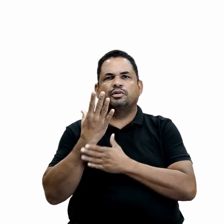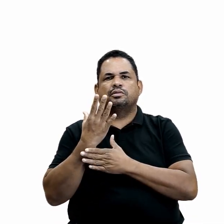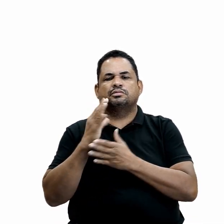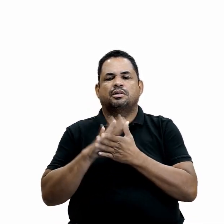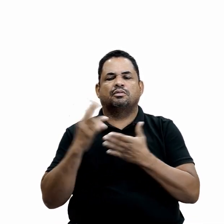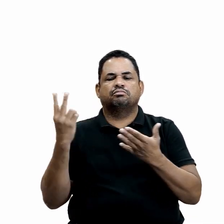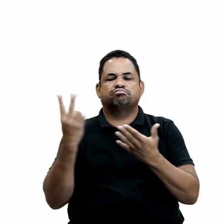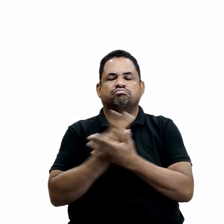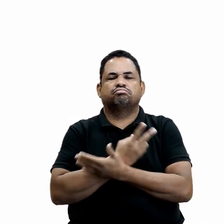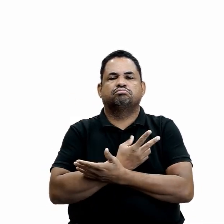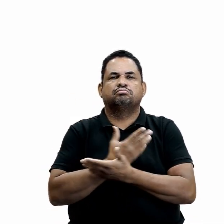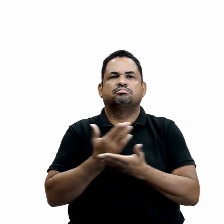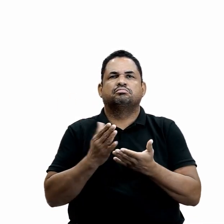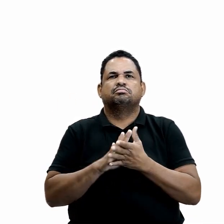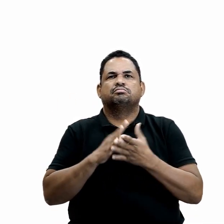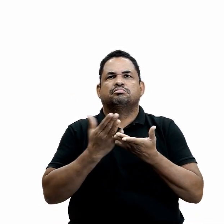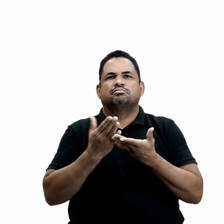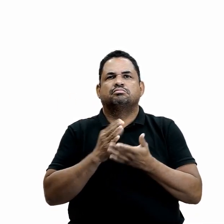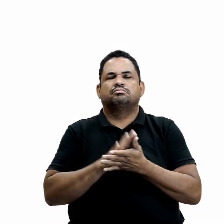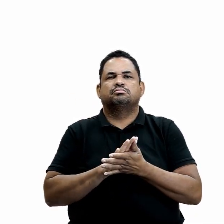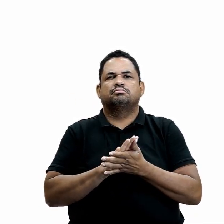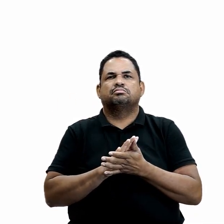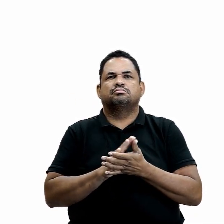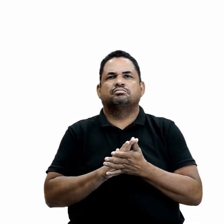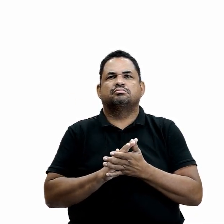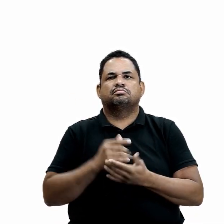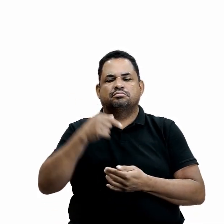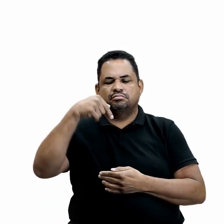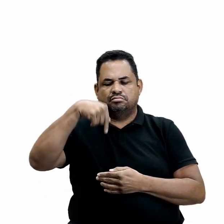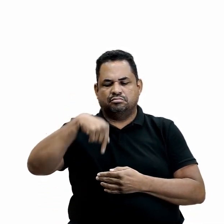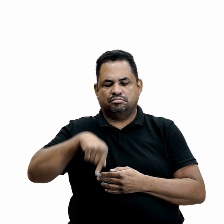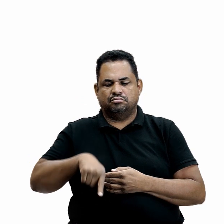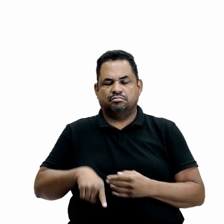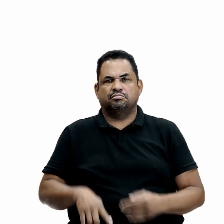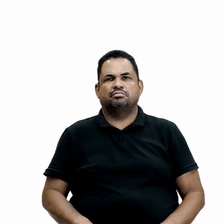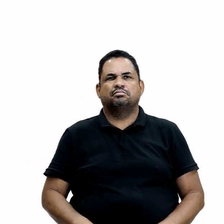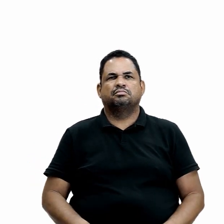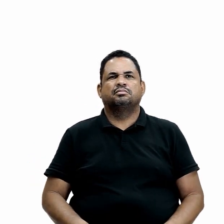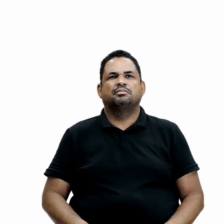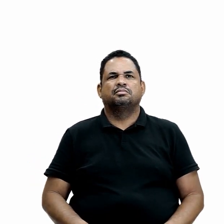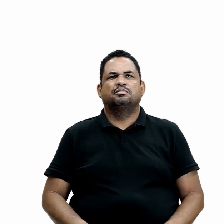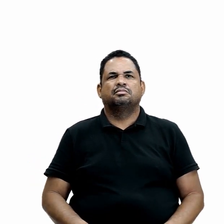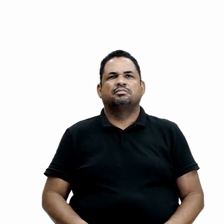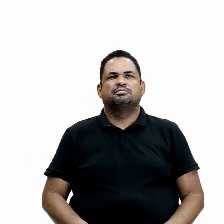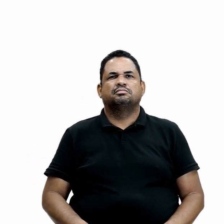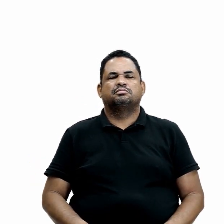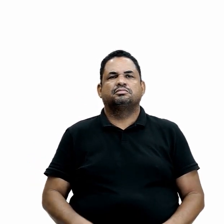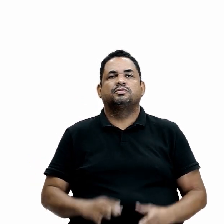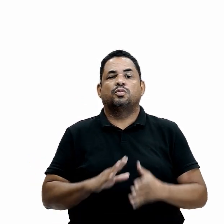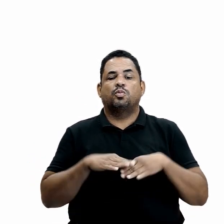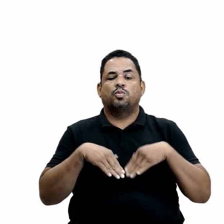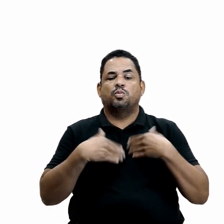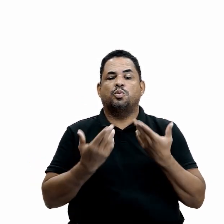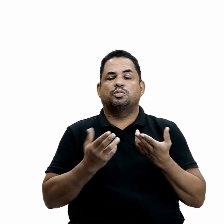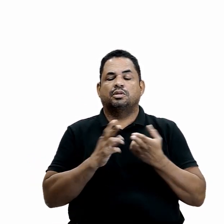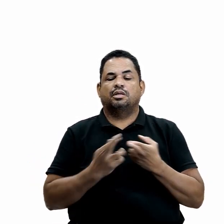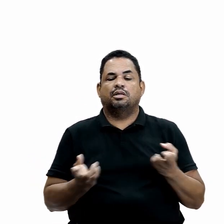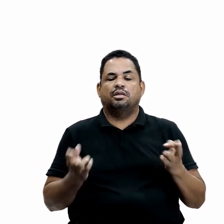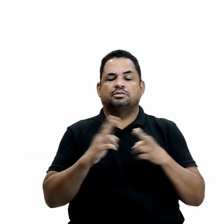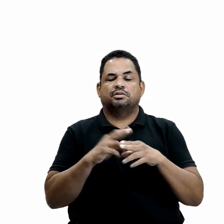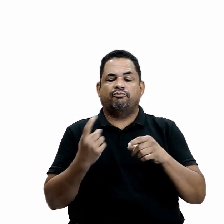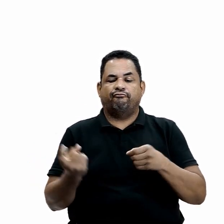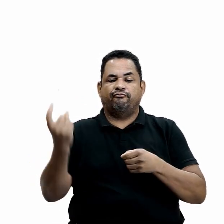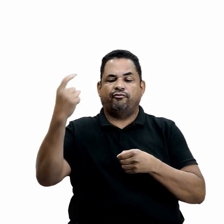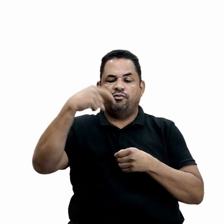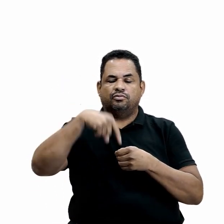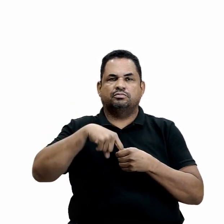se decompôs e foi para o fundo do recipiente. Quando a reação é reversível, você vai